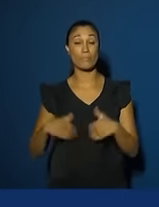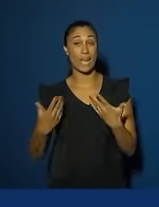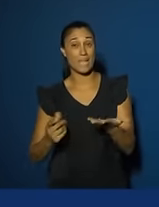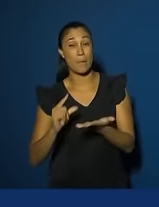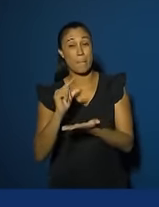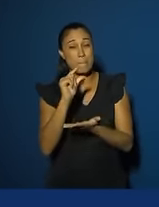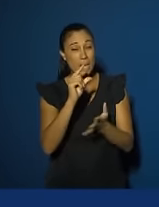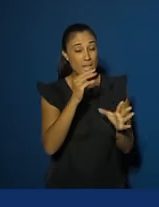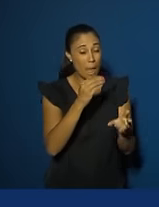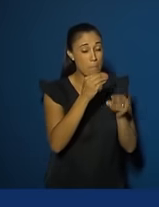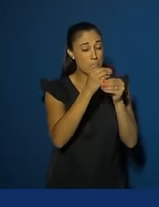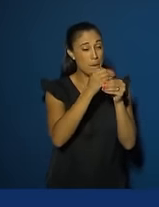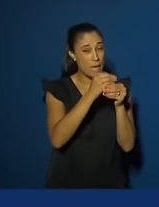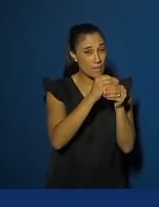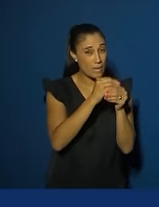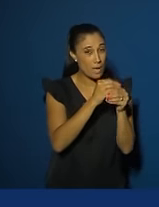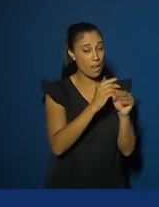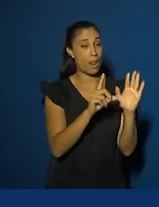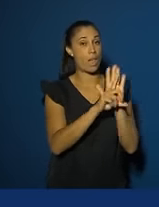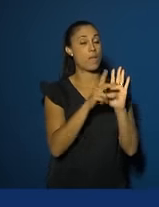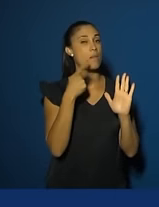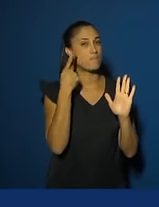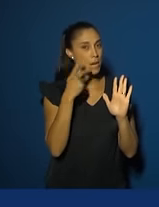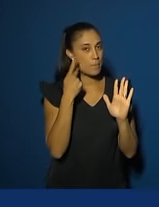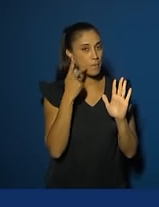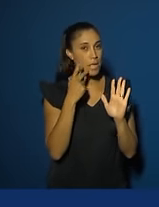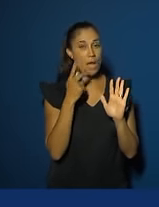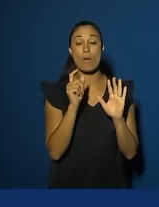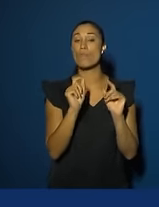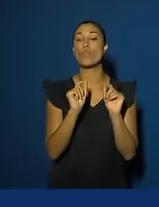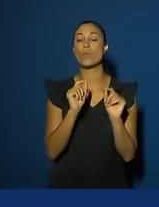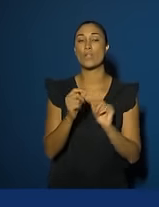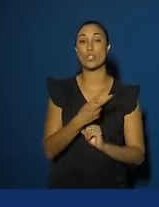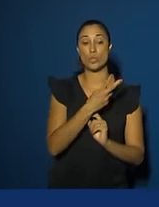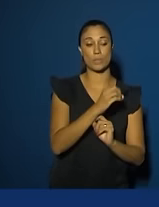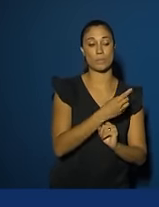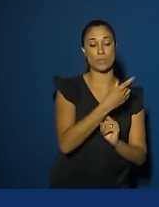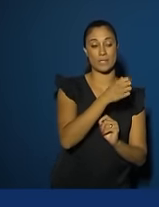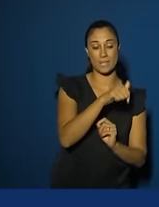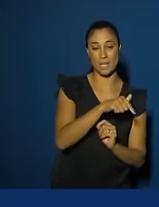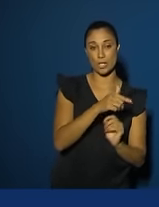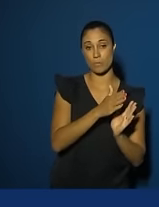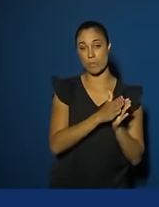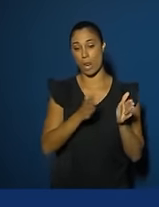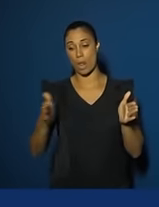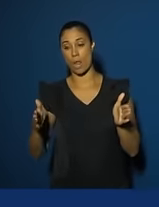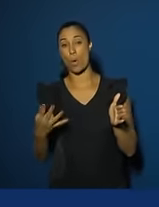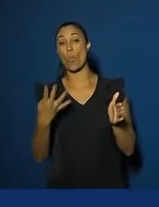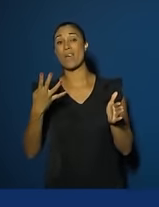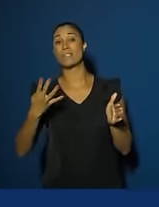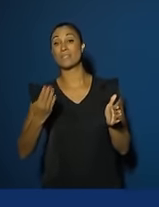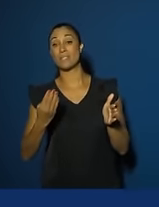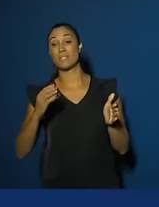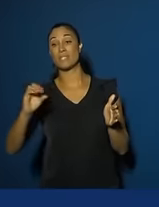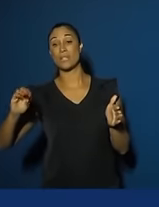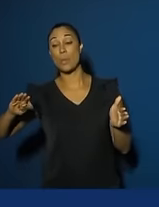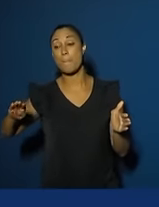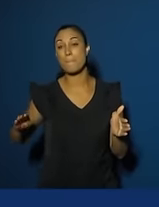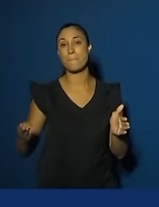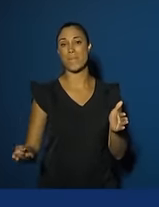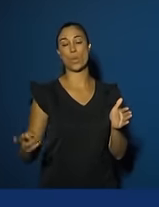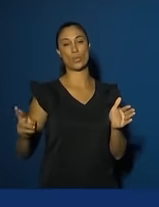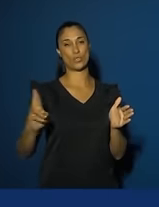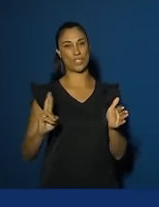pequena emenda parlamentar custou de 2017 para cá R 400 bilhões deais